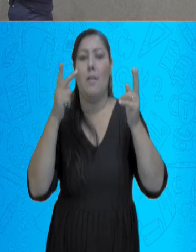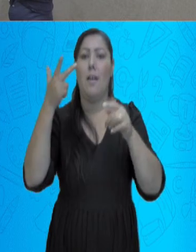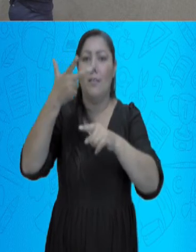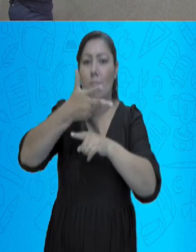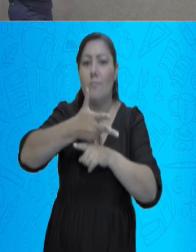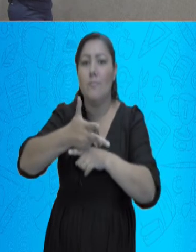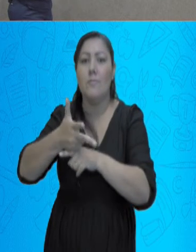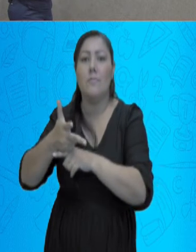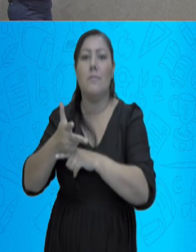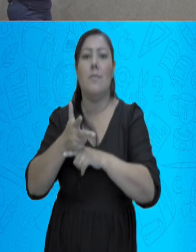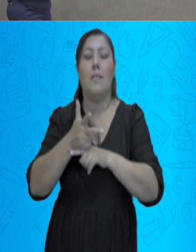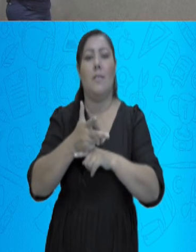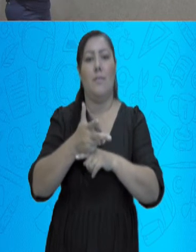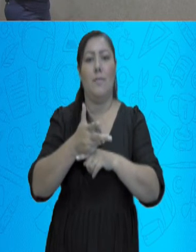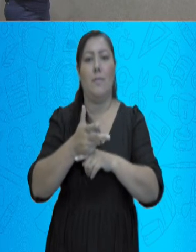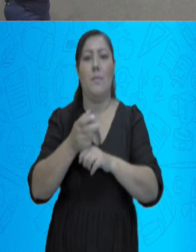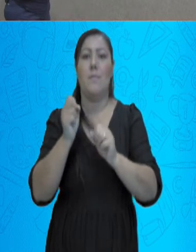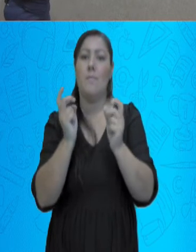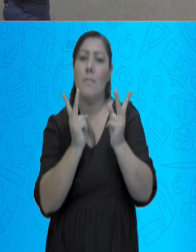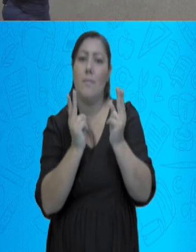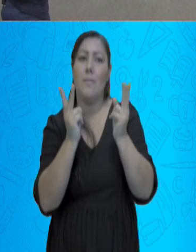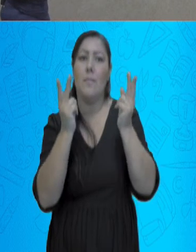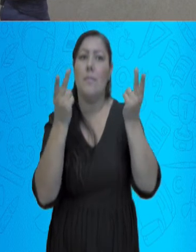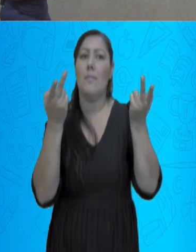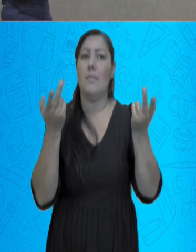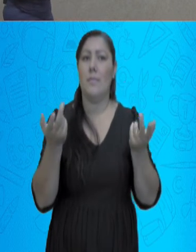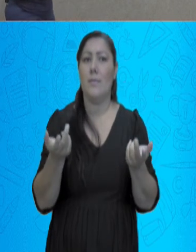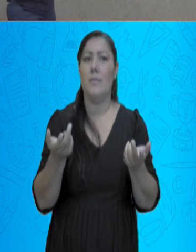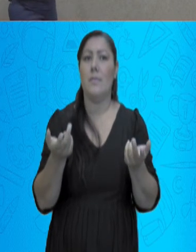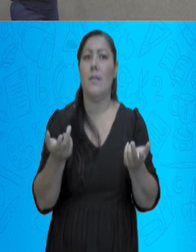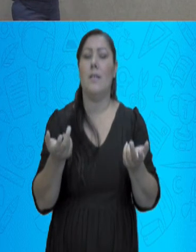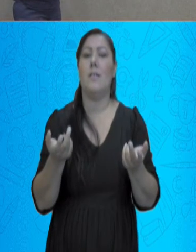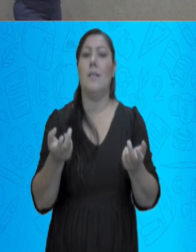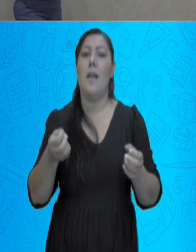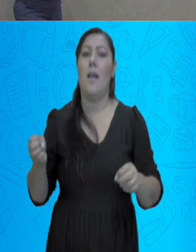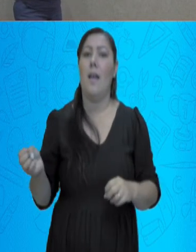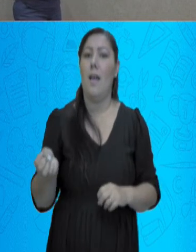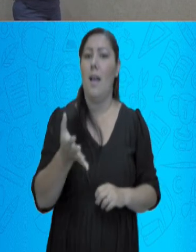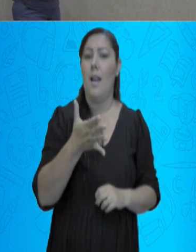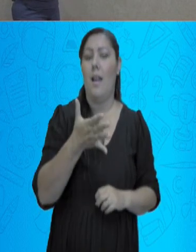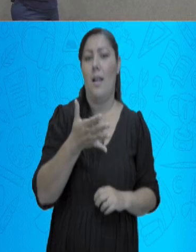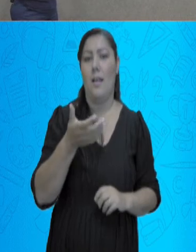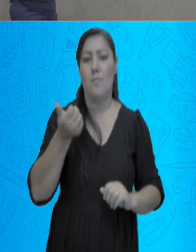utilizados para fazer lançamento, né, de artistas com novos trabalhos.